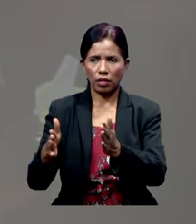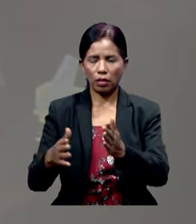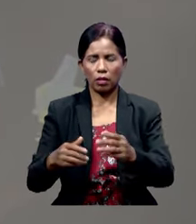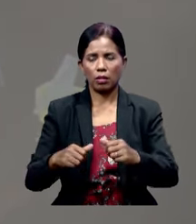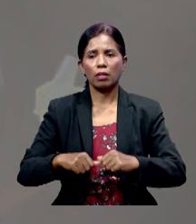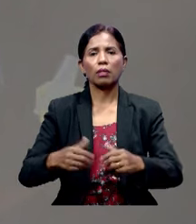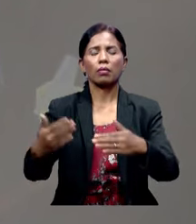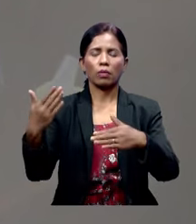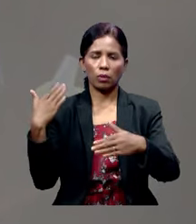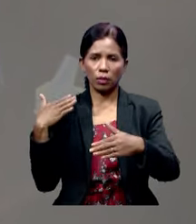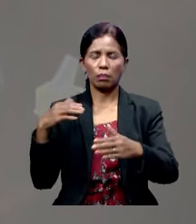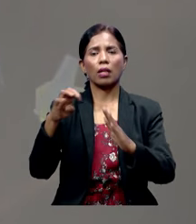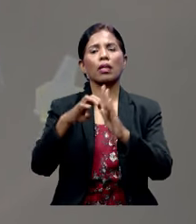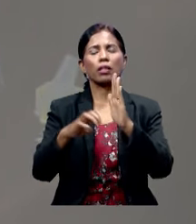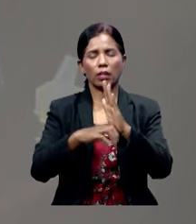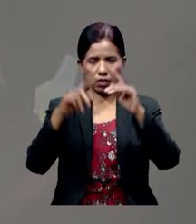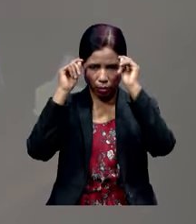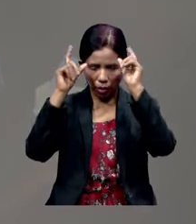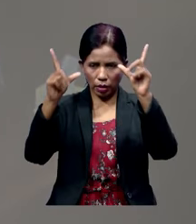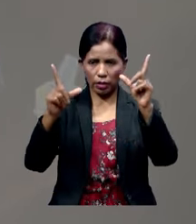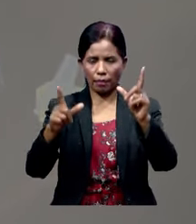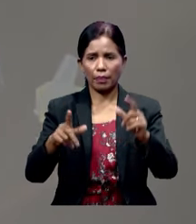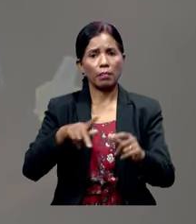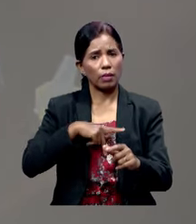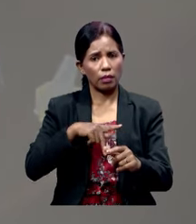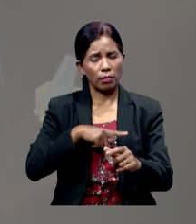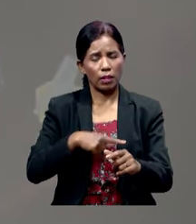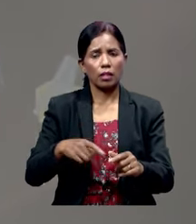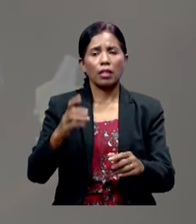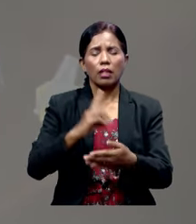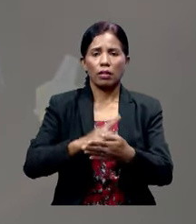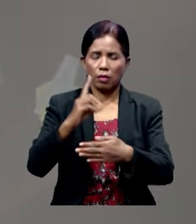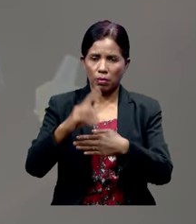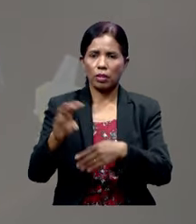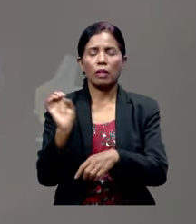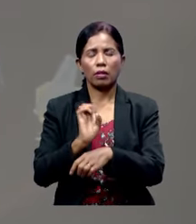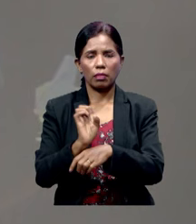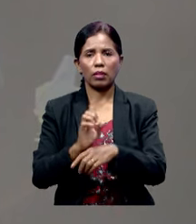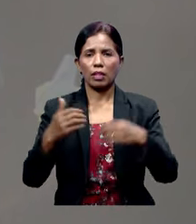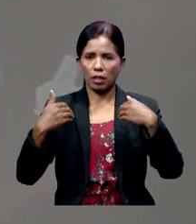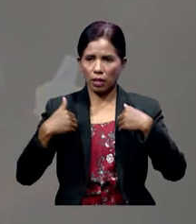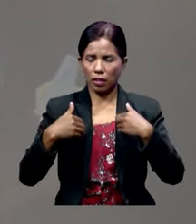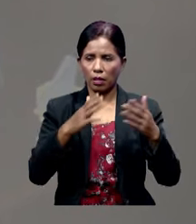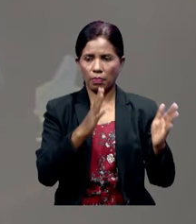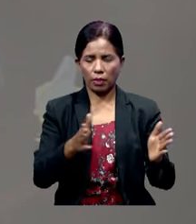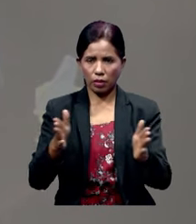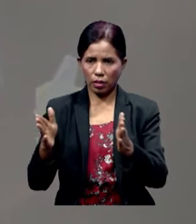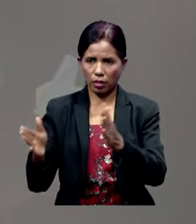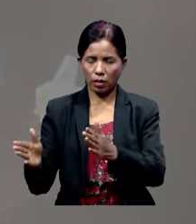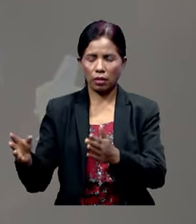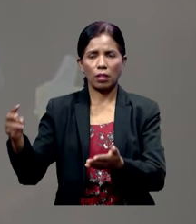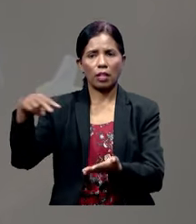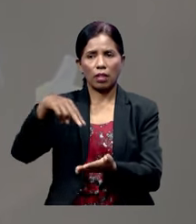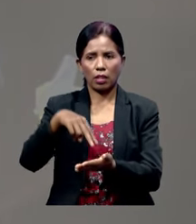Estado Timor Leste. Particularmente iha desenvolvimento economia, no iha prosesu